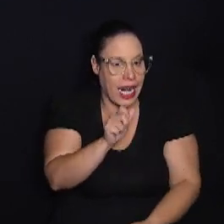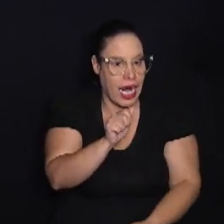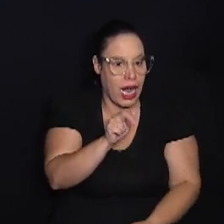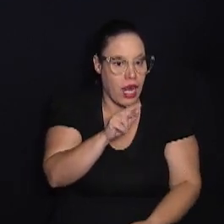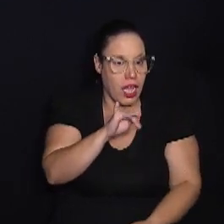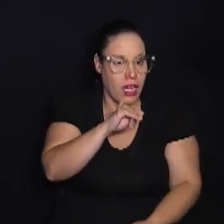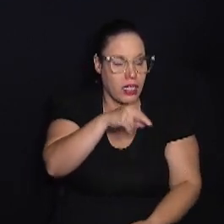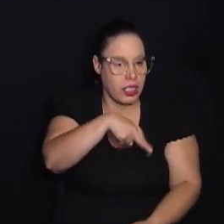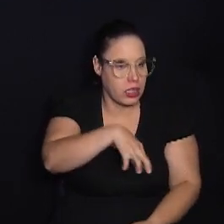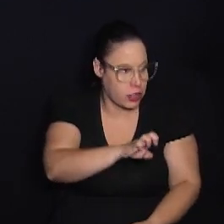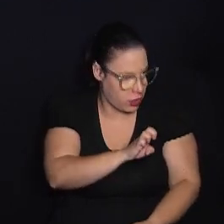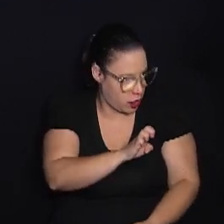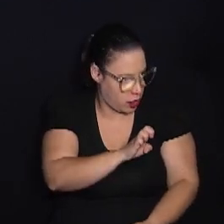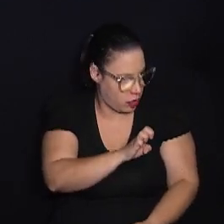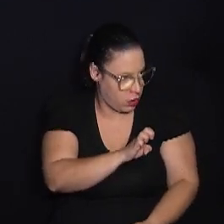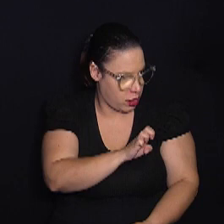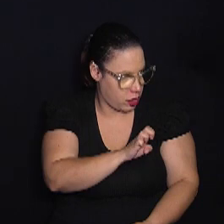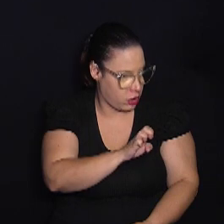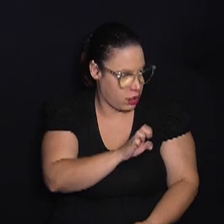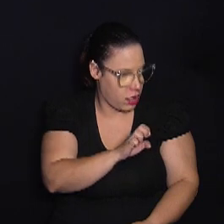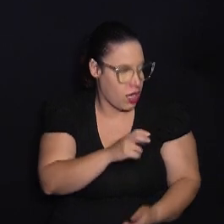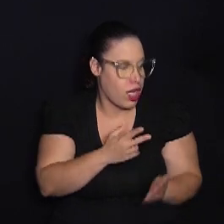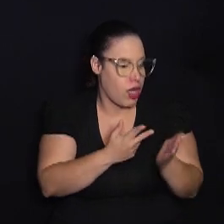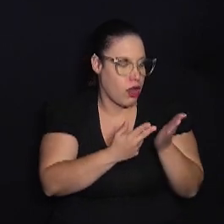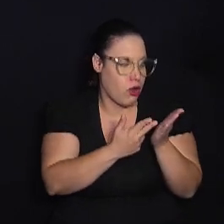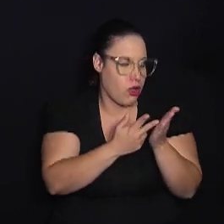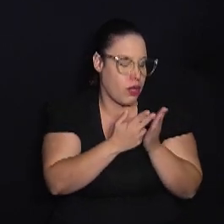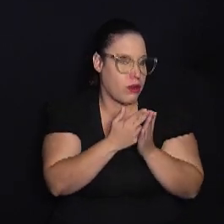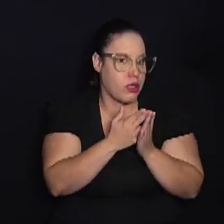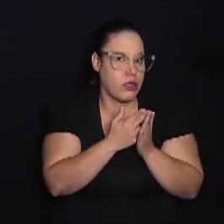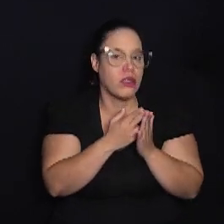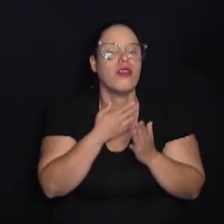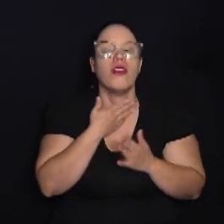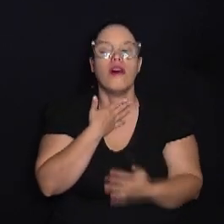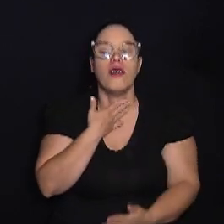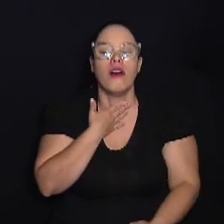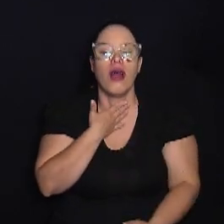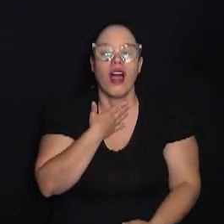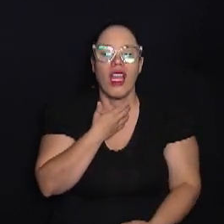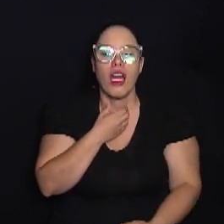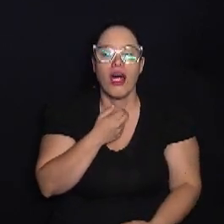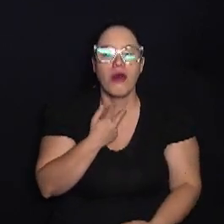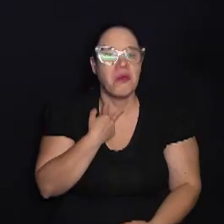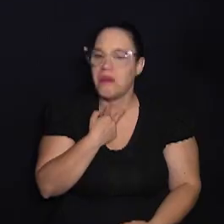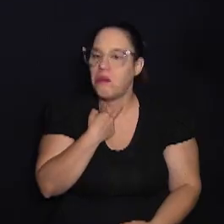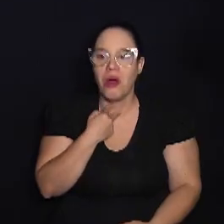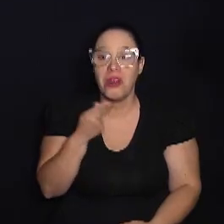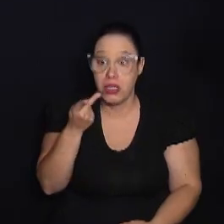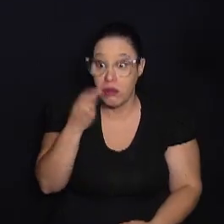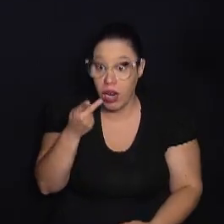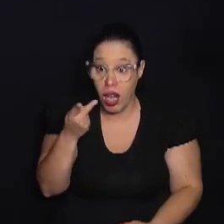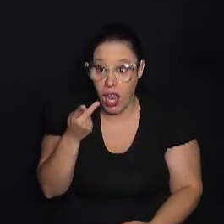por uma cirurgia, ela fica sem voz um determinado tempo? Como que isso funciona?